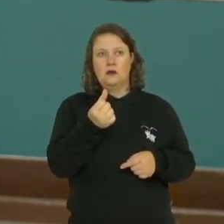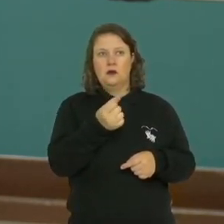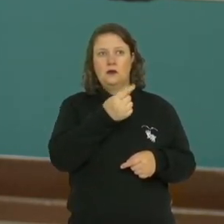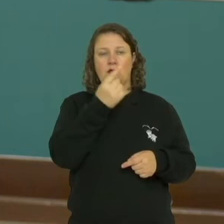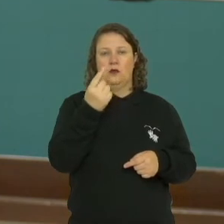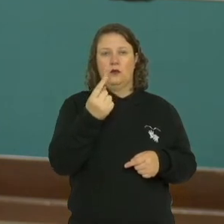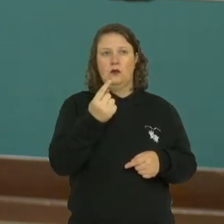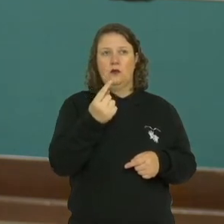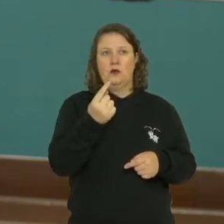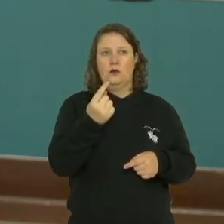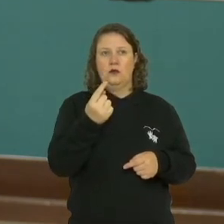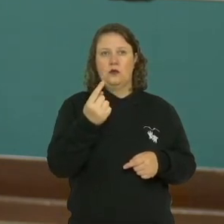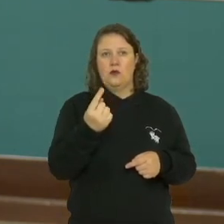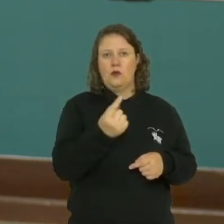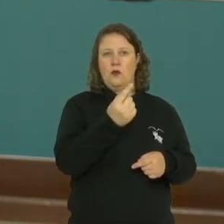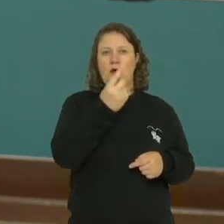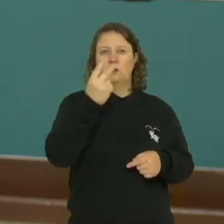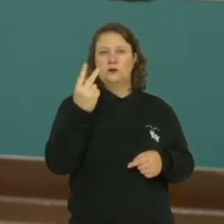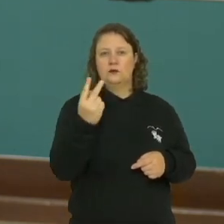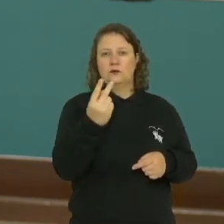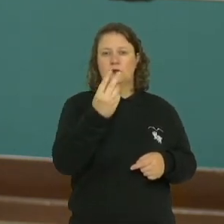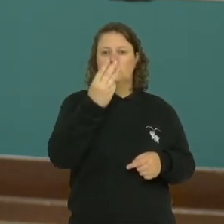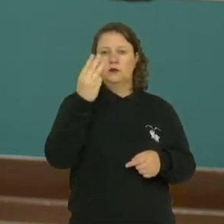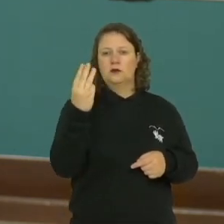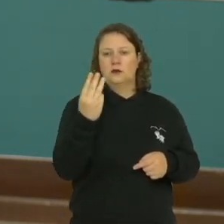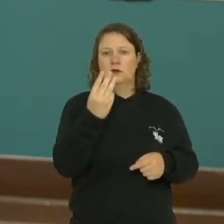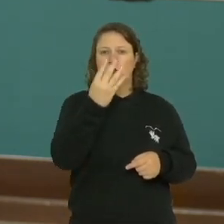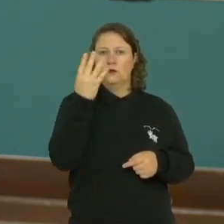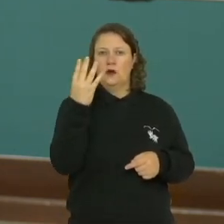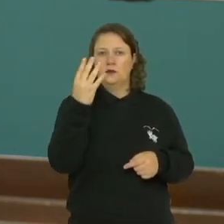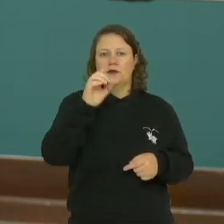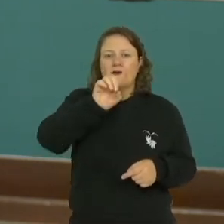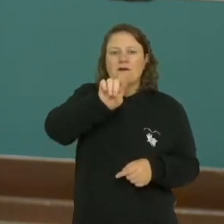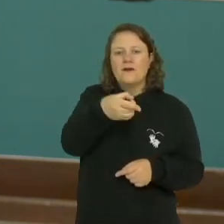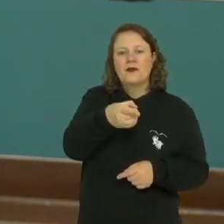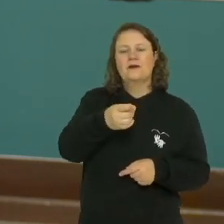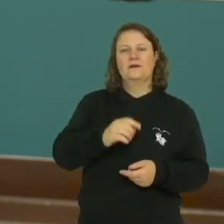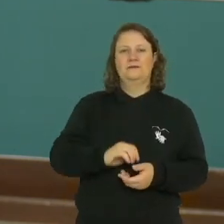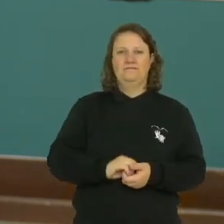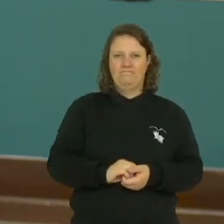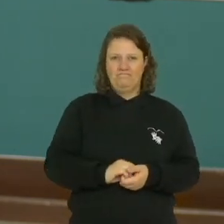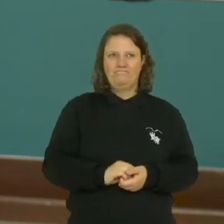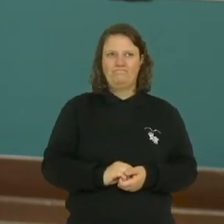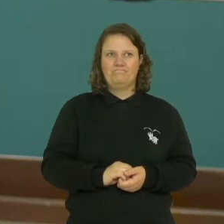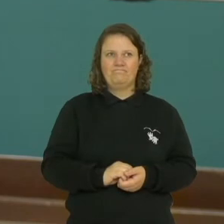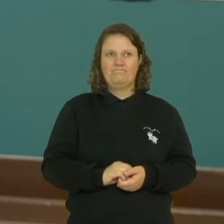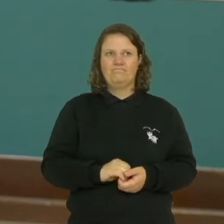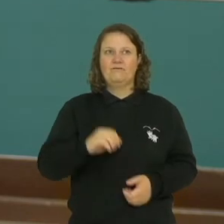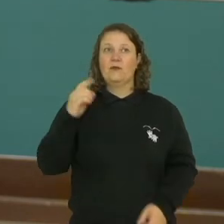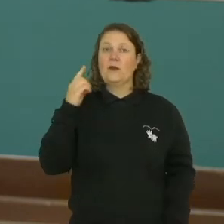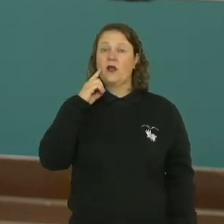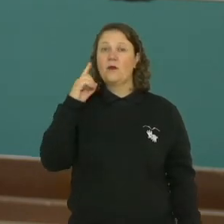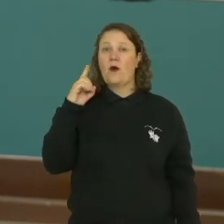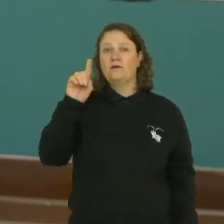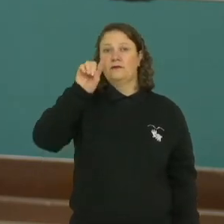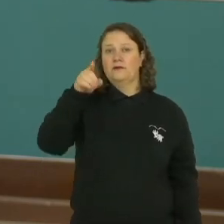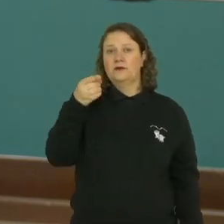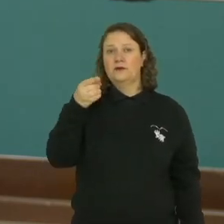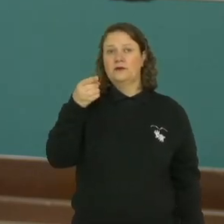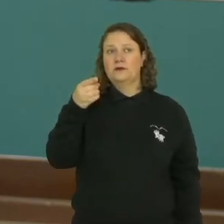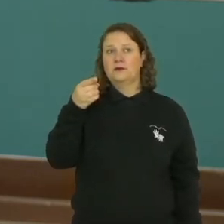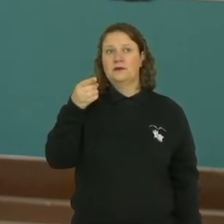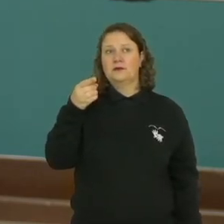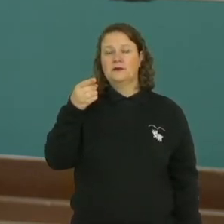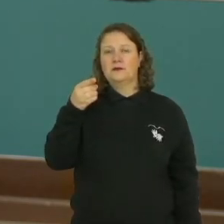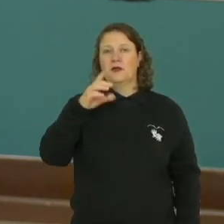casas. Então eu pego lá da minha resposta 36, conto 4 casas decimais de trás para frente para colocar minha vírgula,